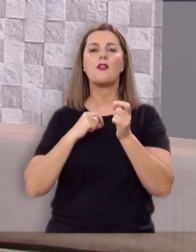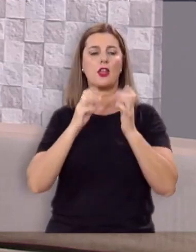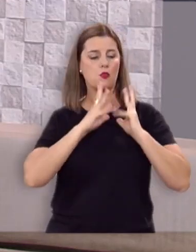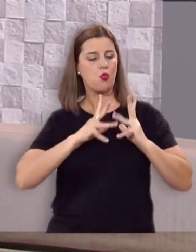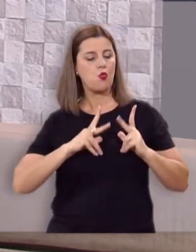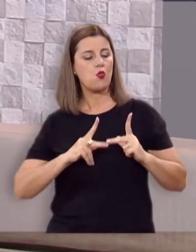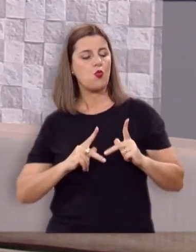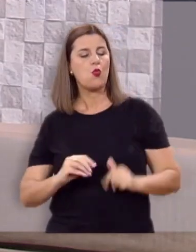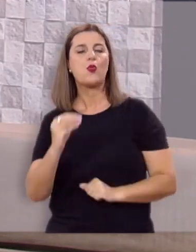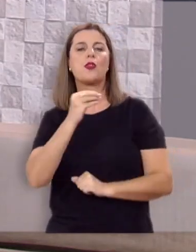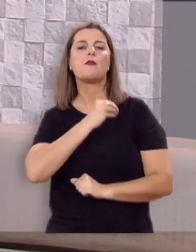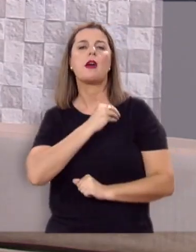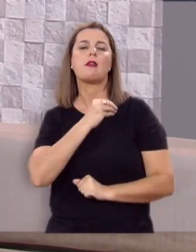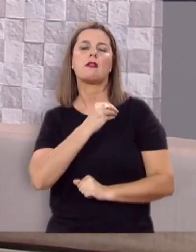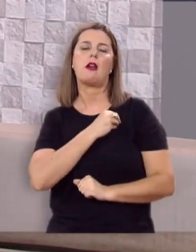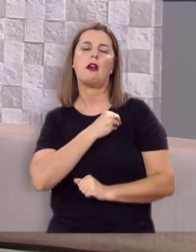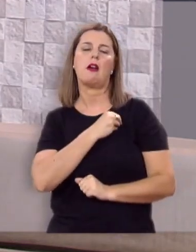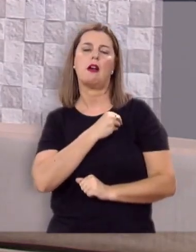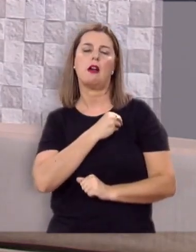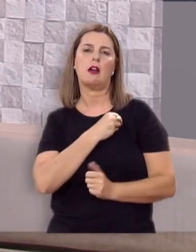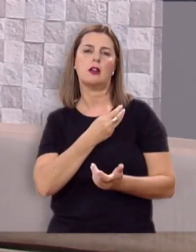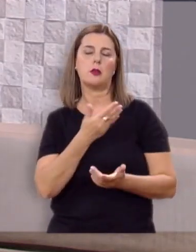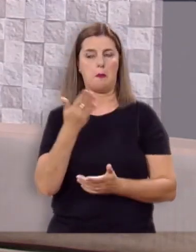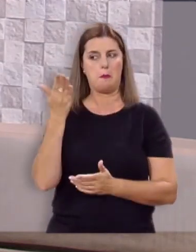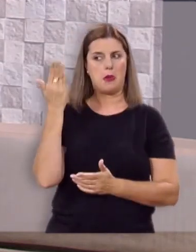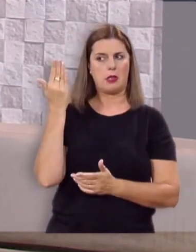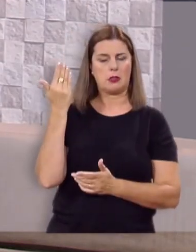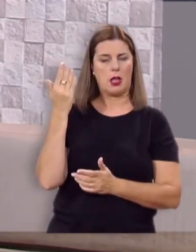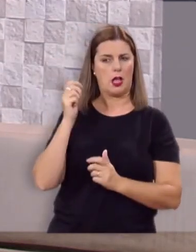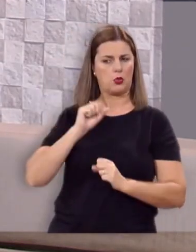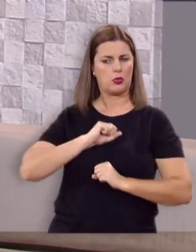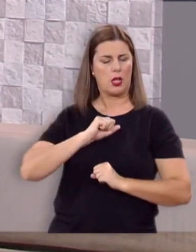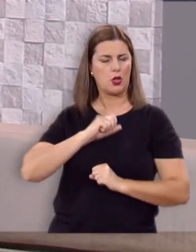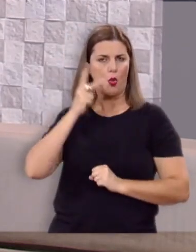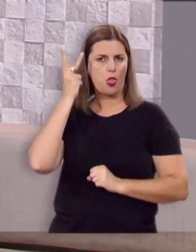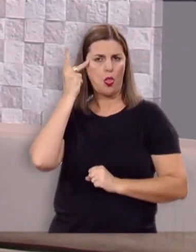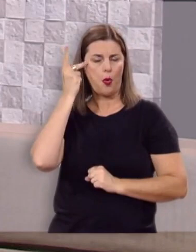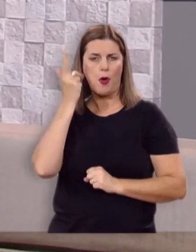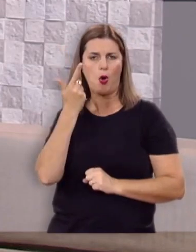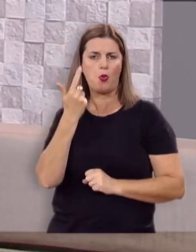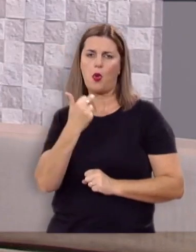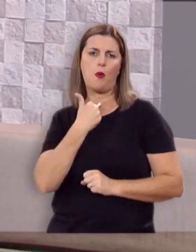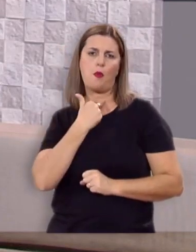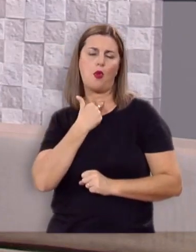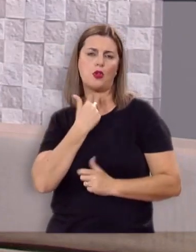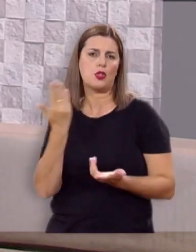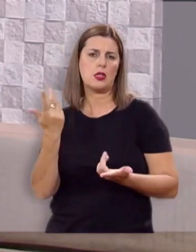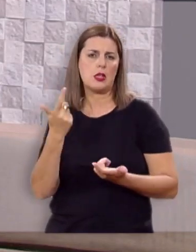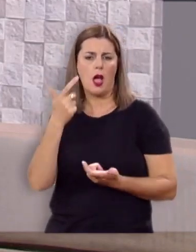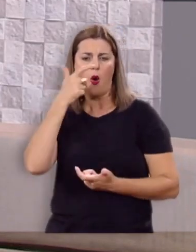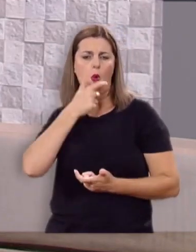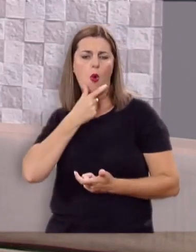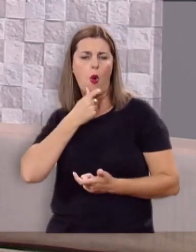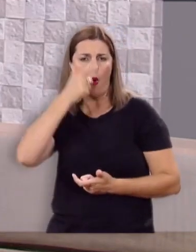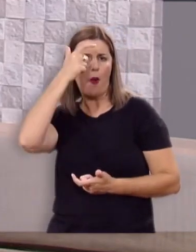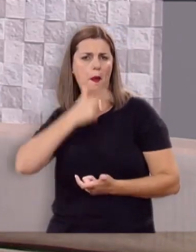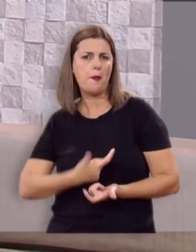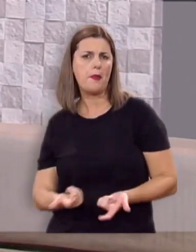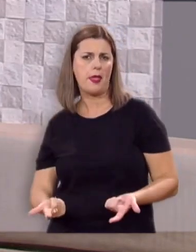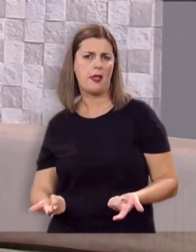dos pecados. Os sacerdotes levíticos não podiam fazer isso. Eles eram homens